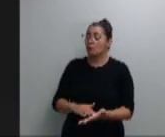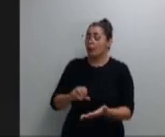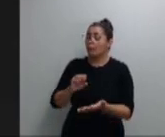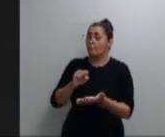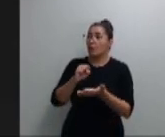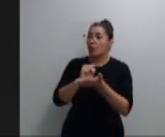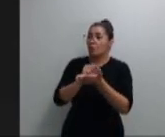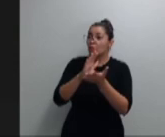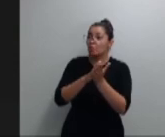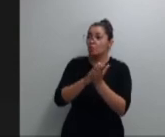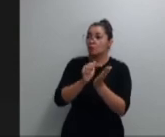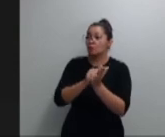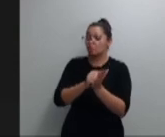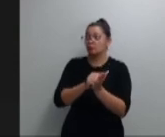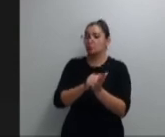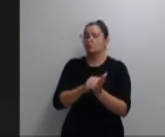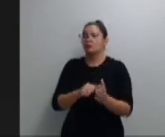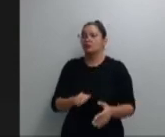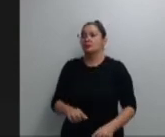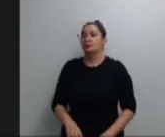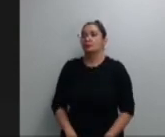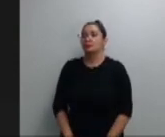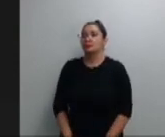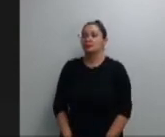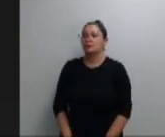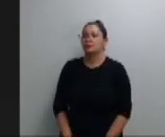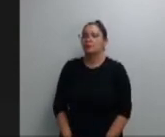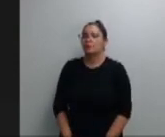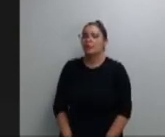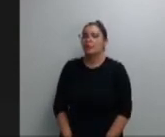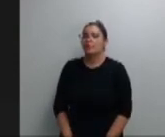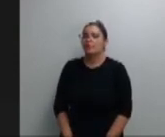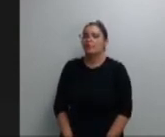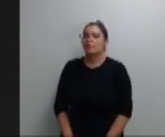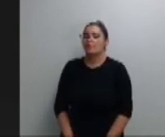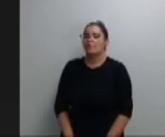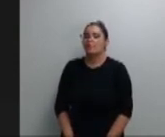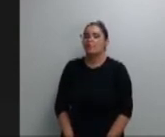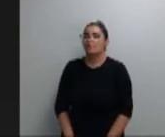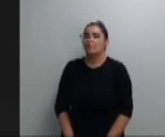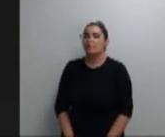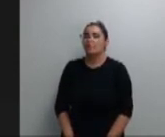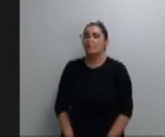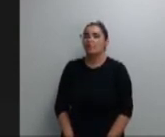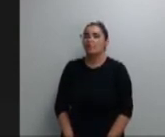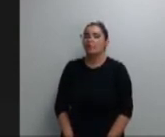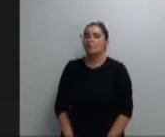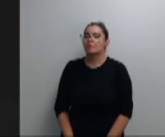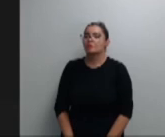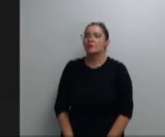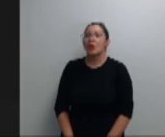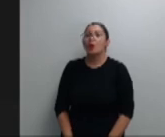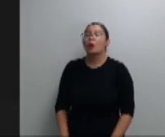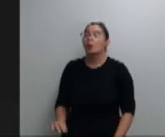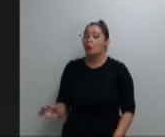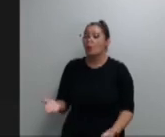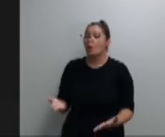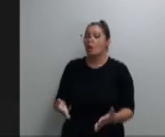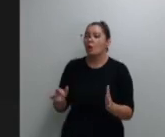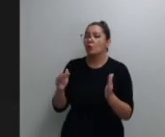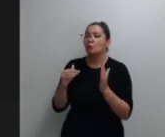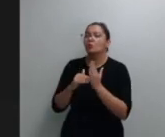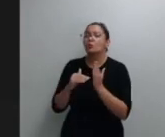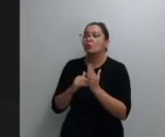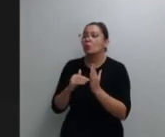embargante agora presidente pode não fazer a brevíssima intervenção é a última fica à vontade